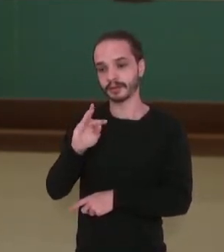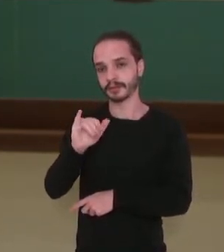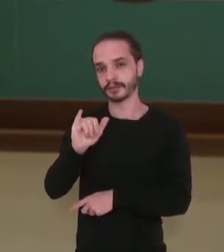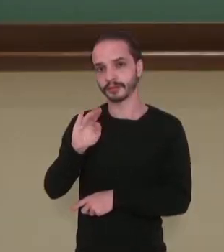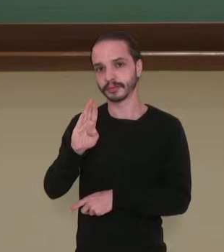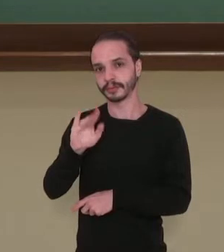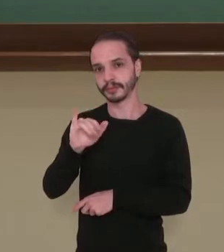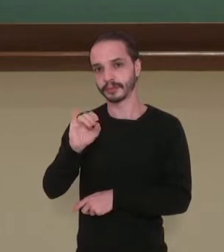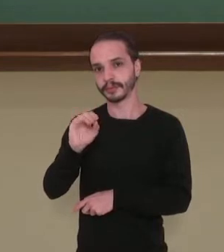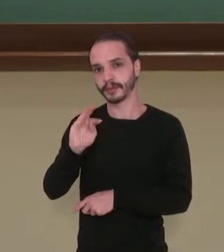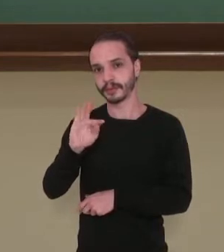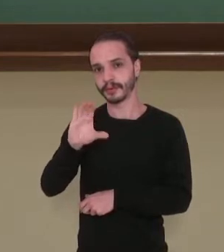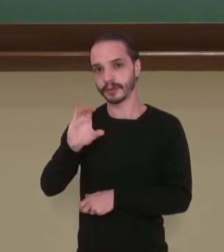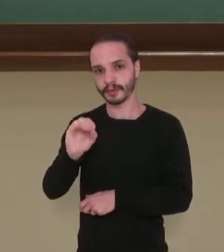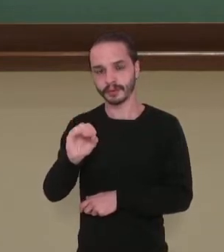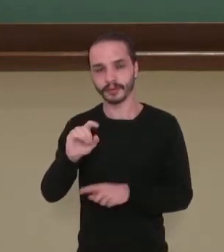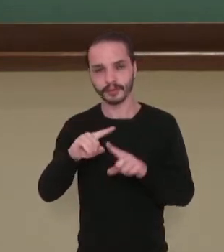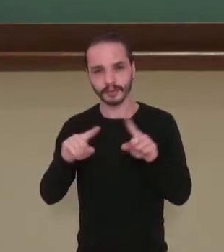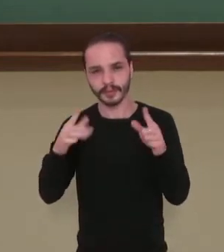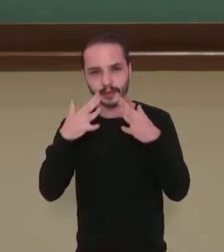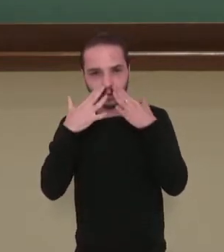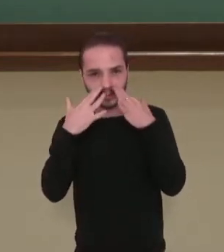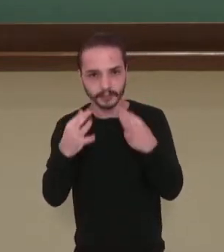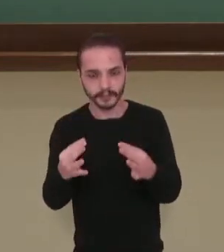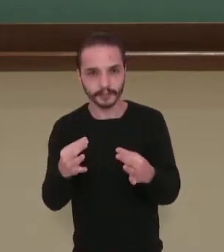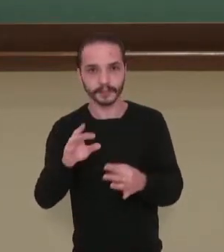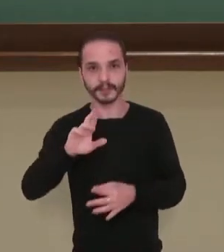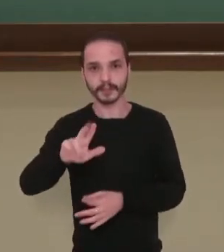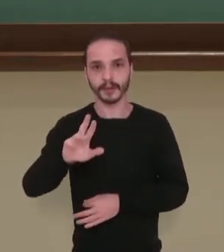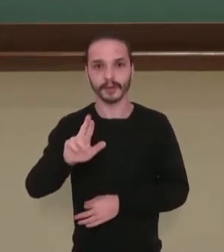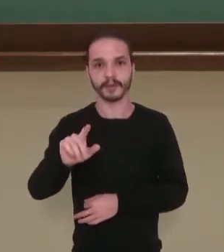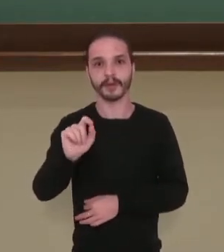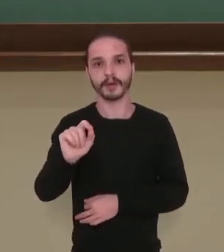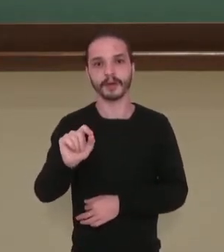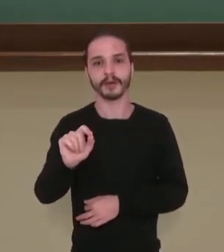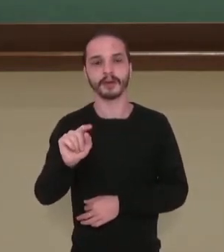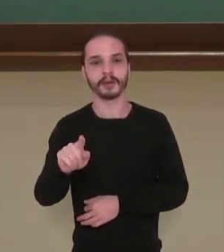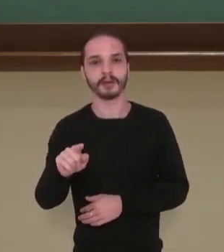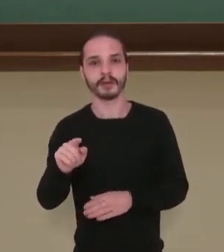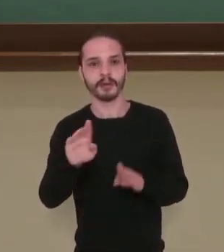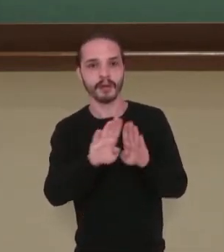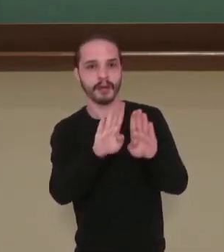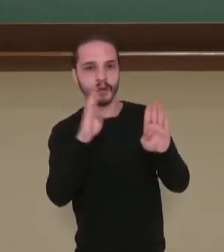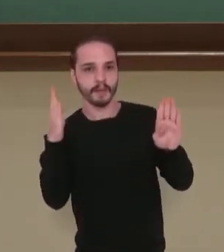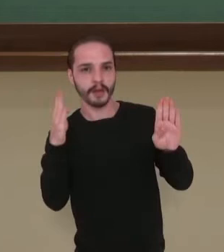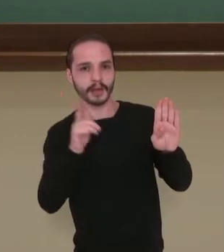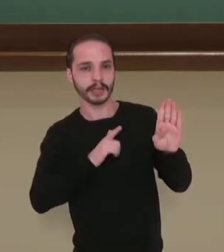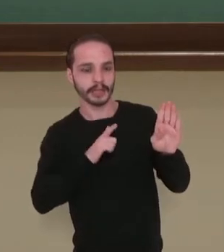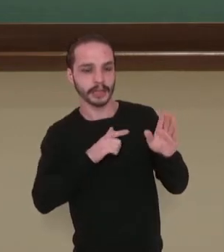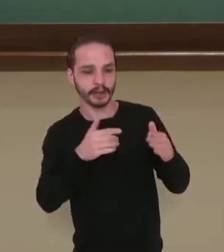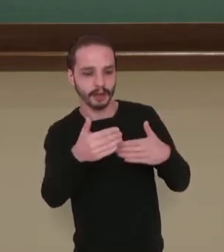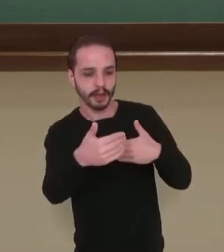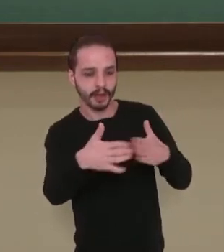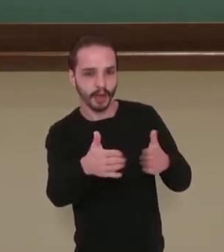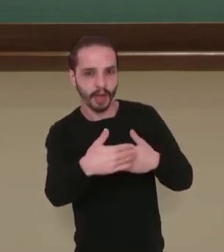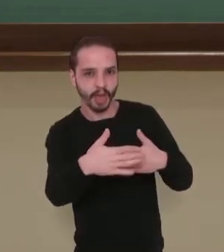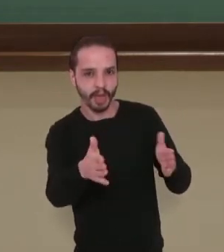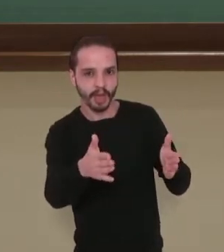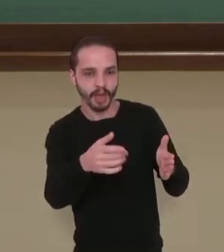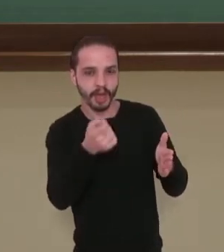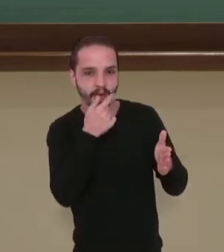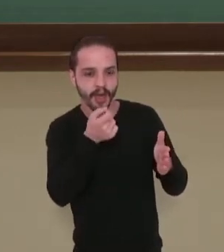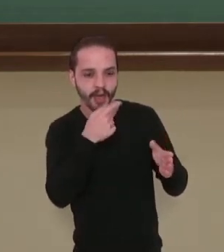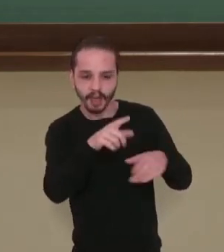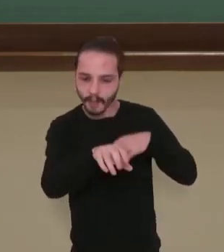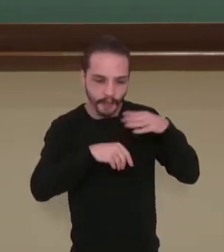coisa. Presta atenção. Não é chegando ali no armário, ali onde fica ali o kit de remédio ali da mãe e